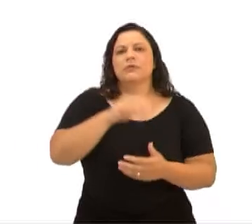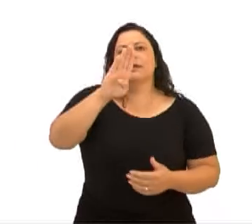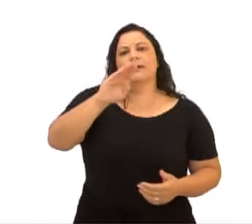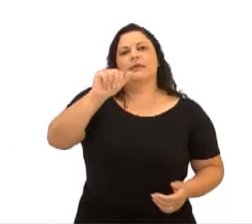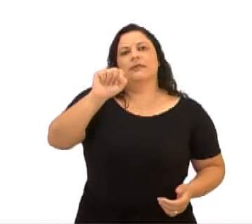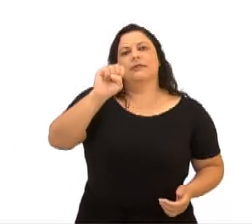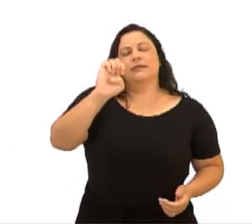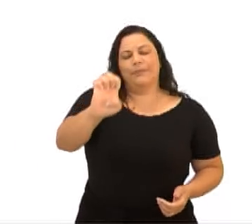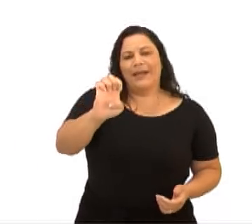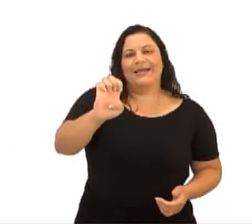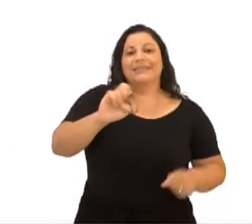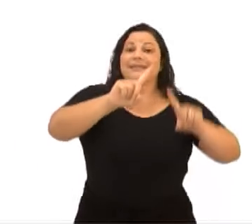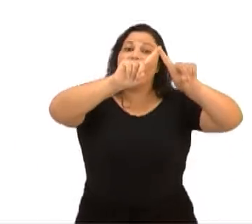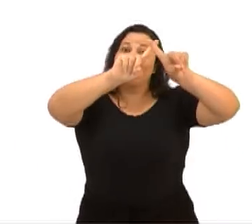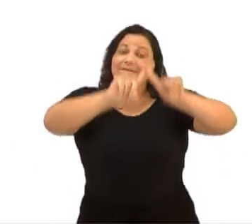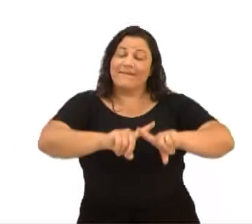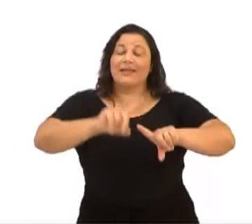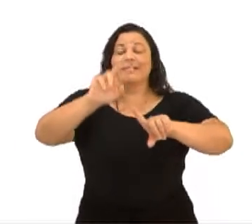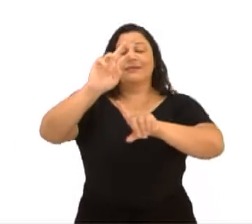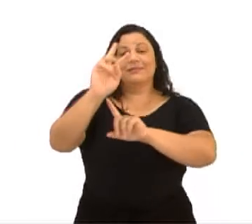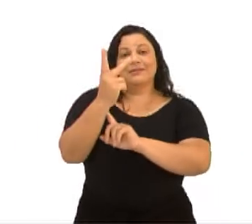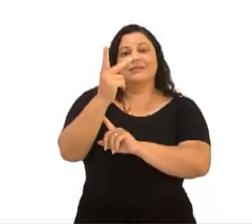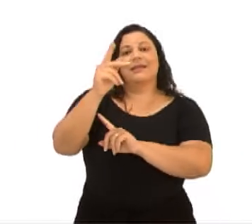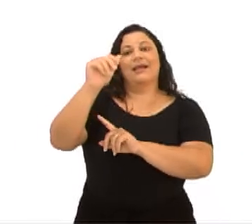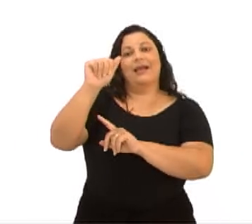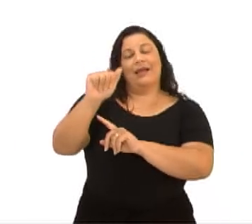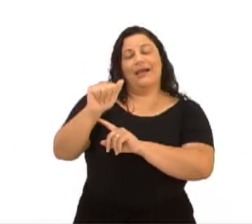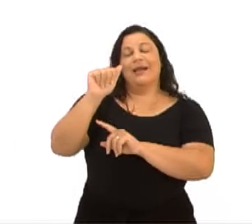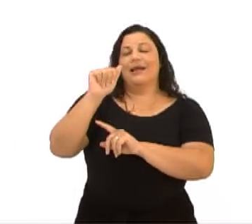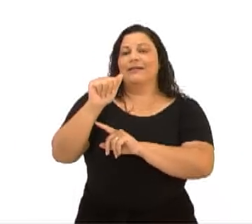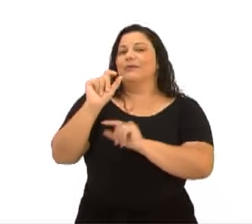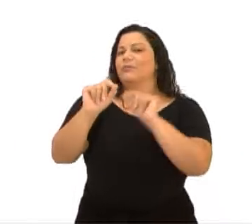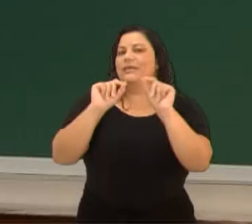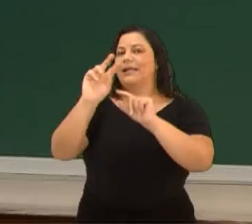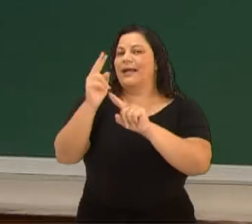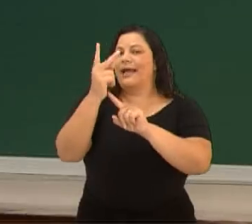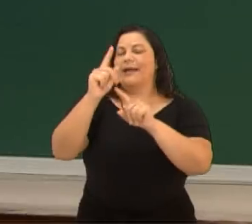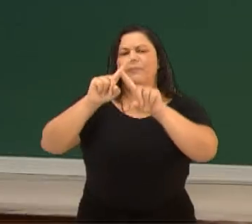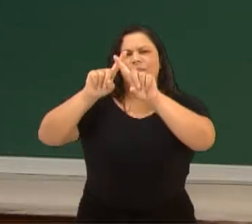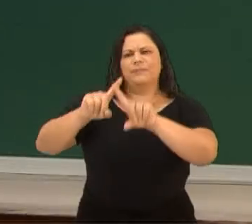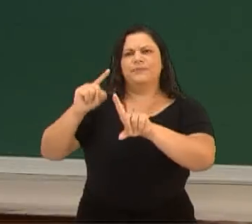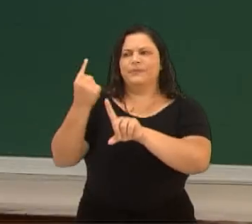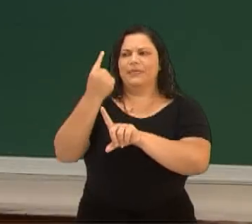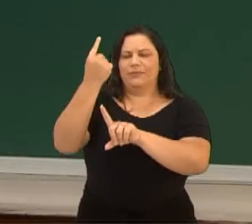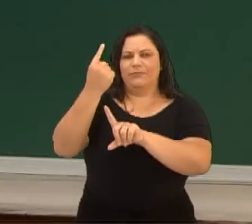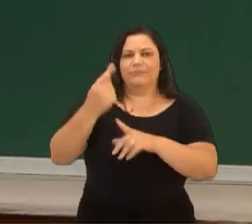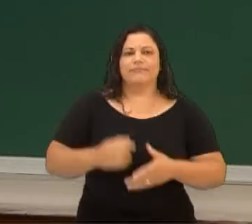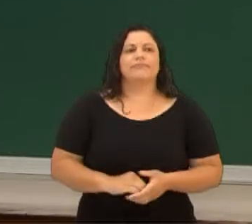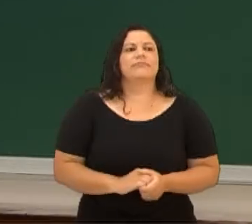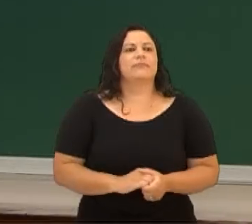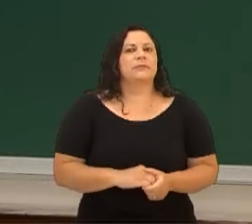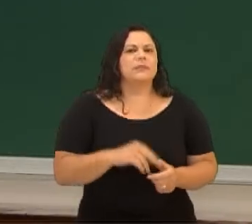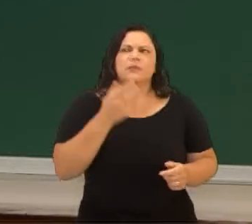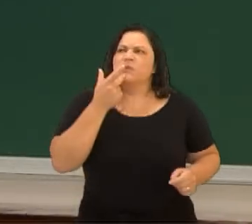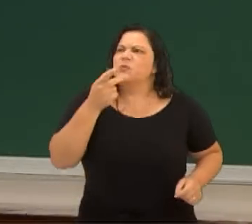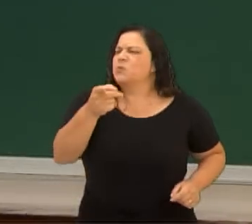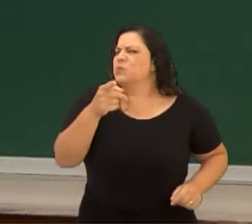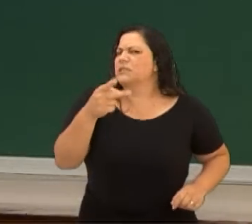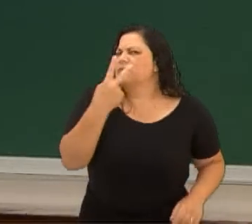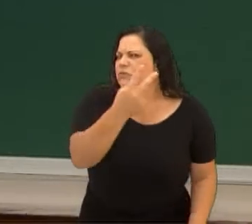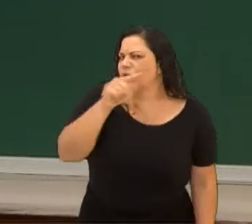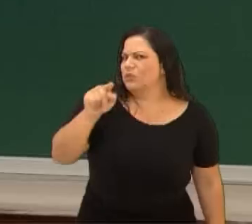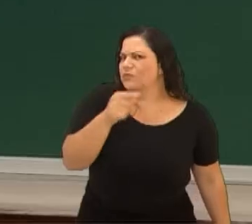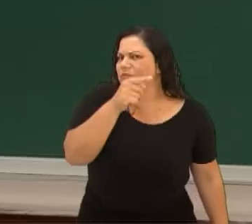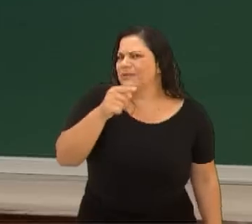Então, 1,5 vezes 2,5. Prof, você não tinha falado isso. Você tinha falado 2,5